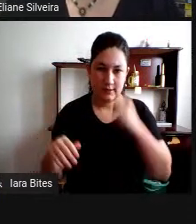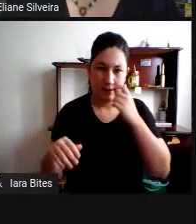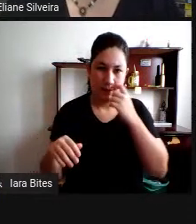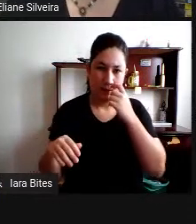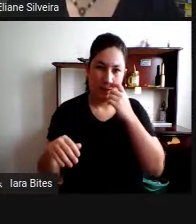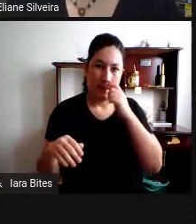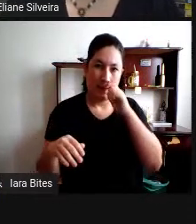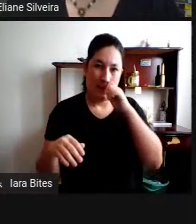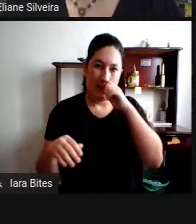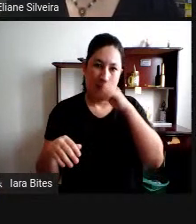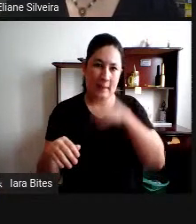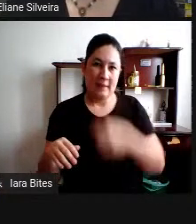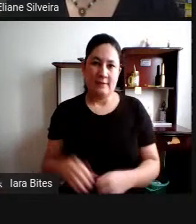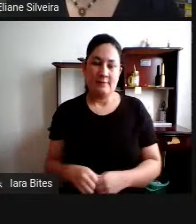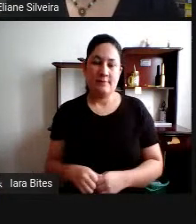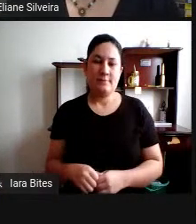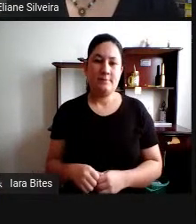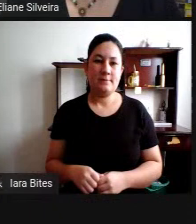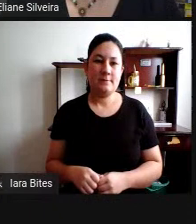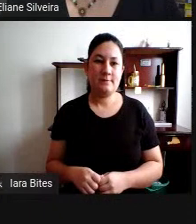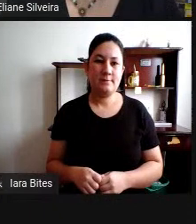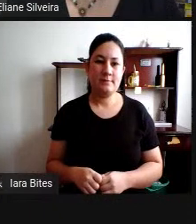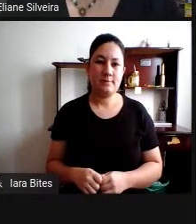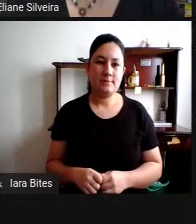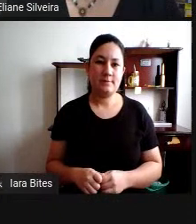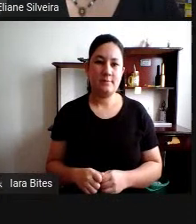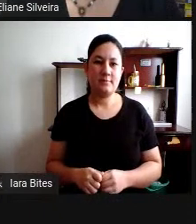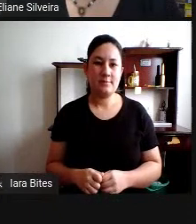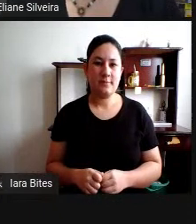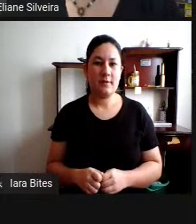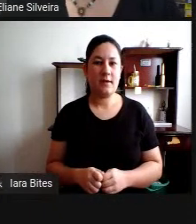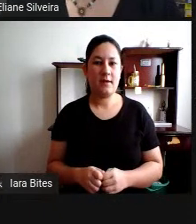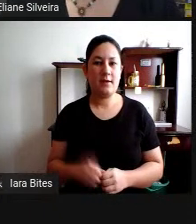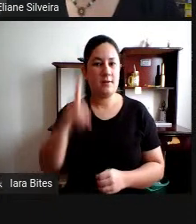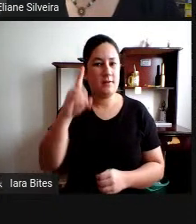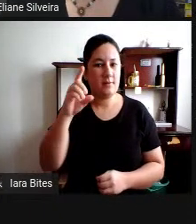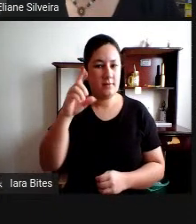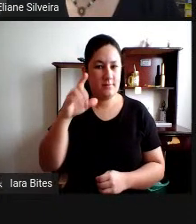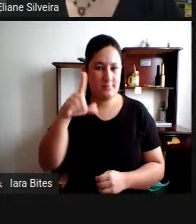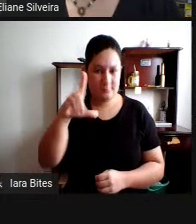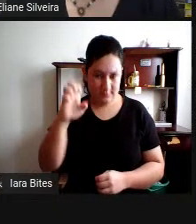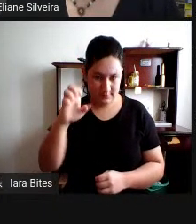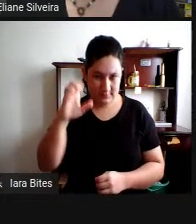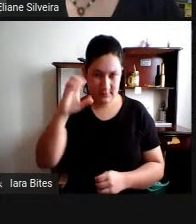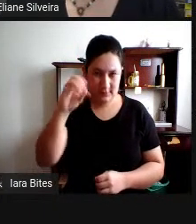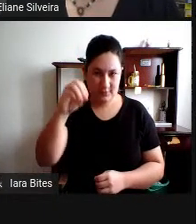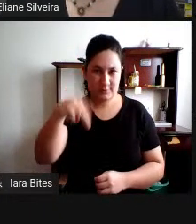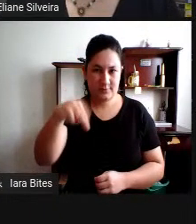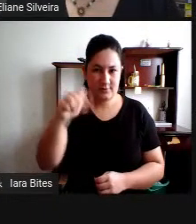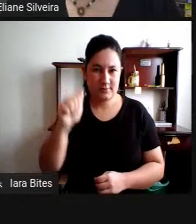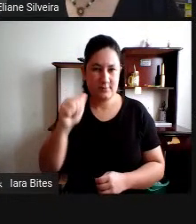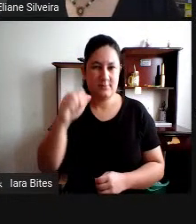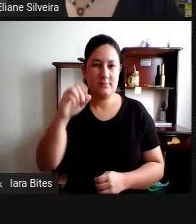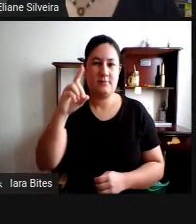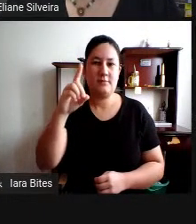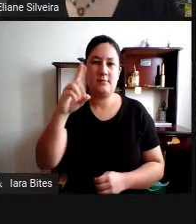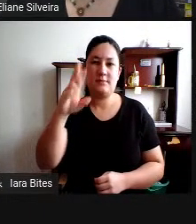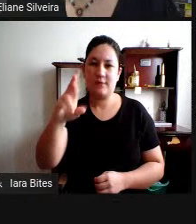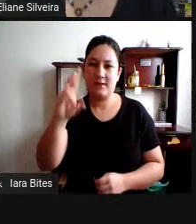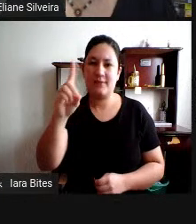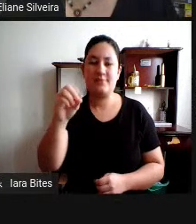foi, no inventor que ele sempre foi, por que que as experiências de infância trazidas